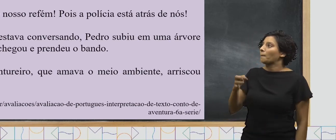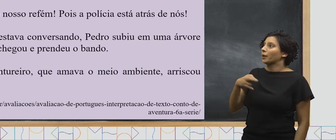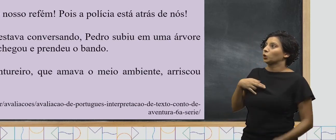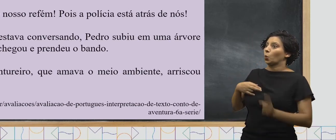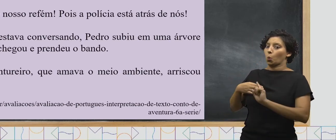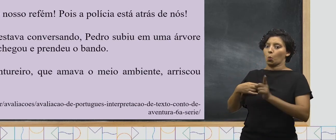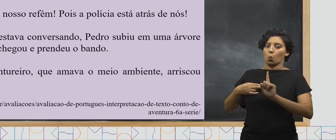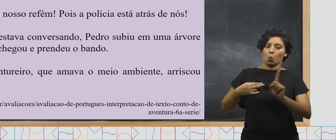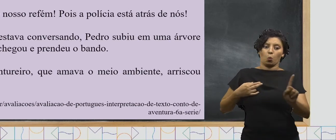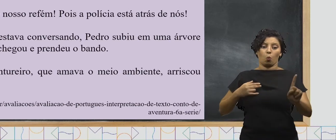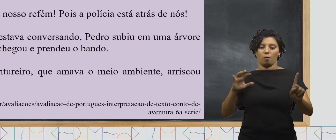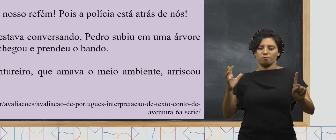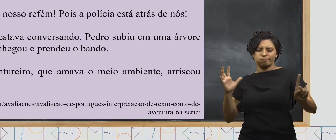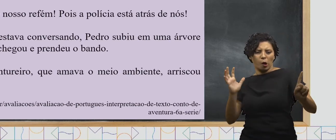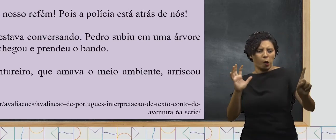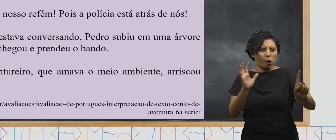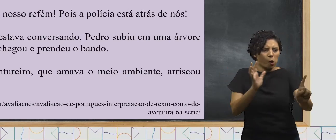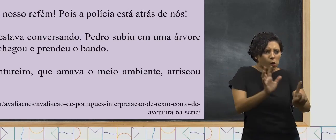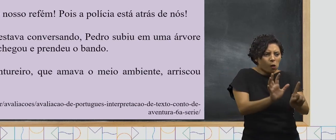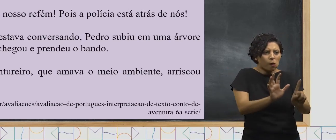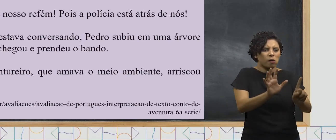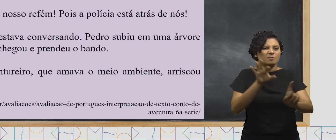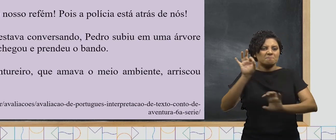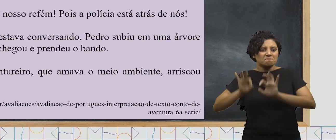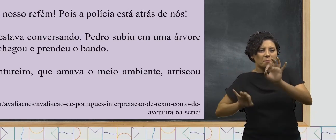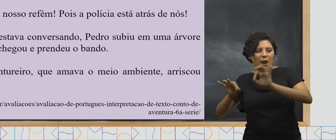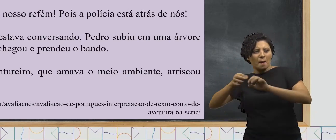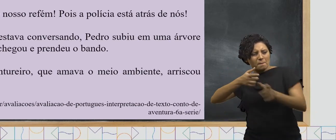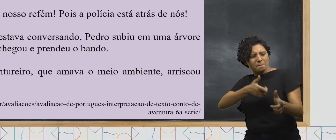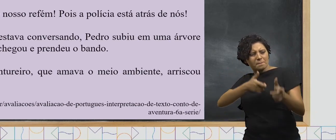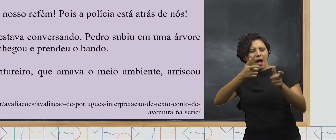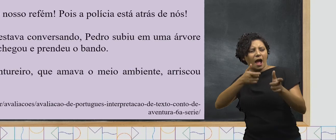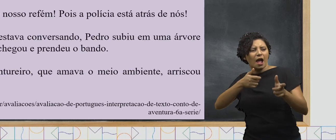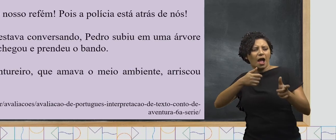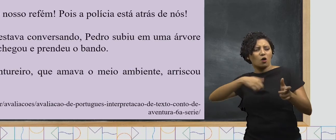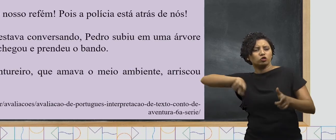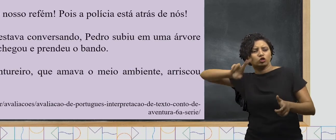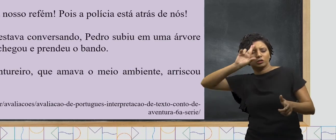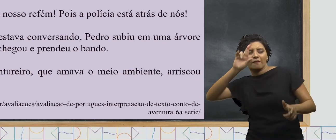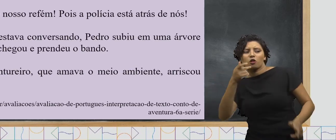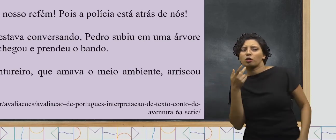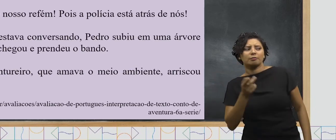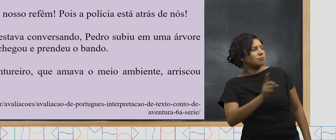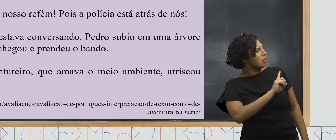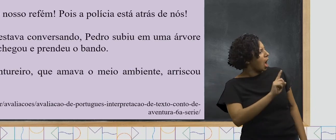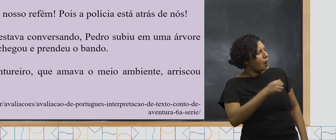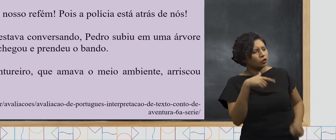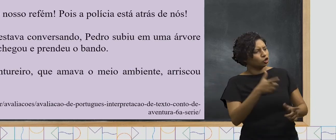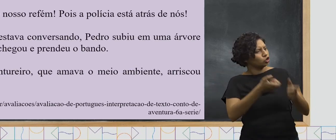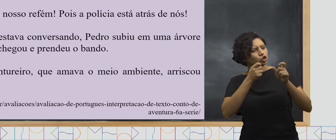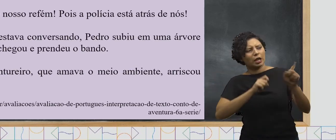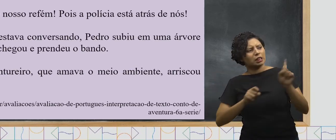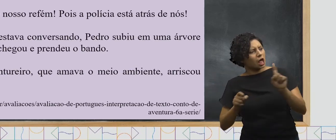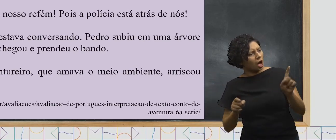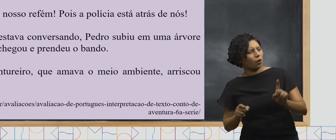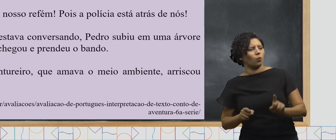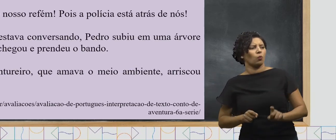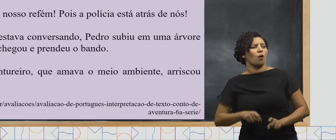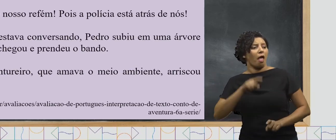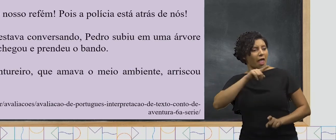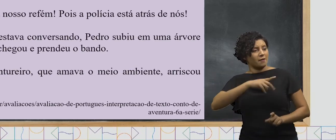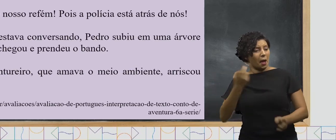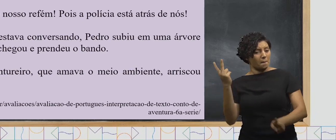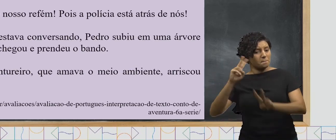Pedro correu e os homens foram atrás. Preparados para atirar, o líder do bando disse: "Não